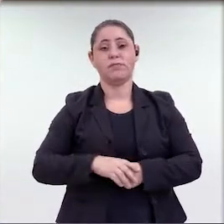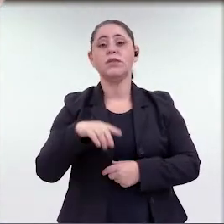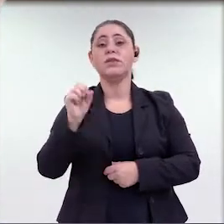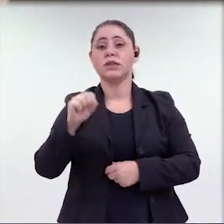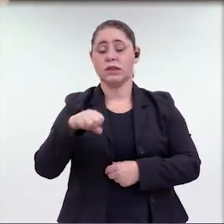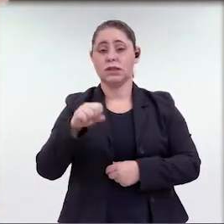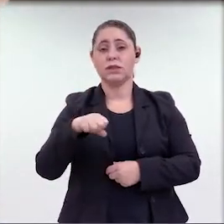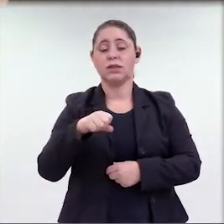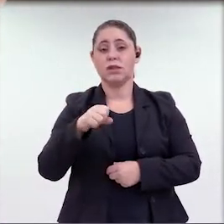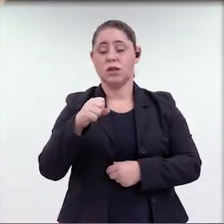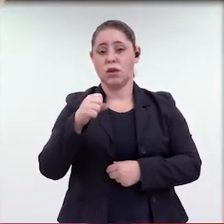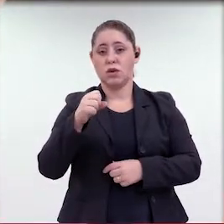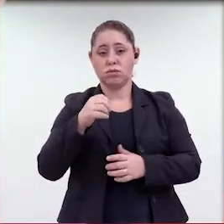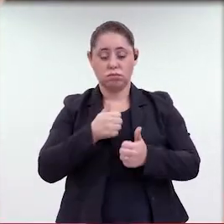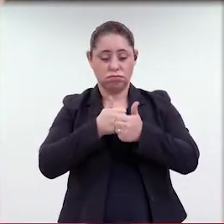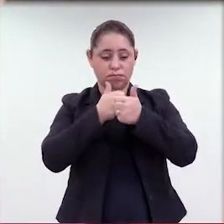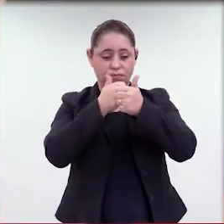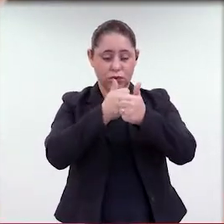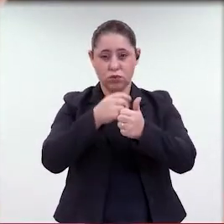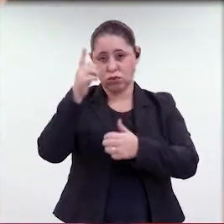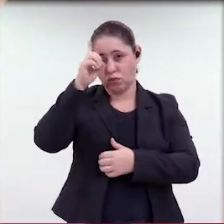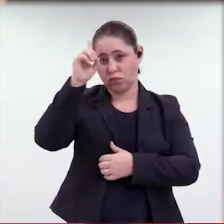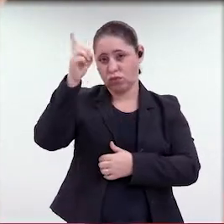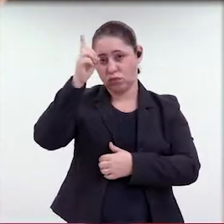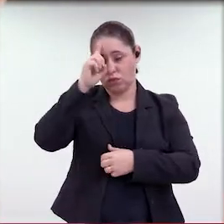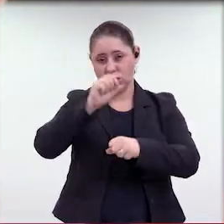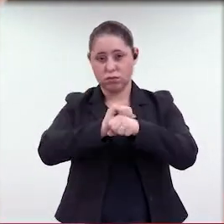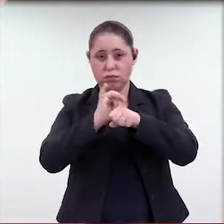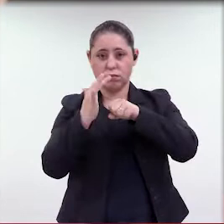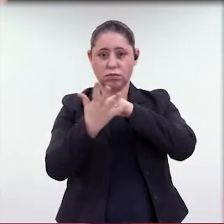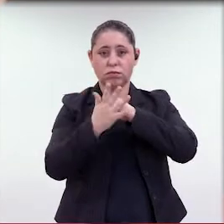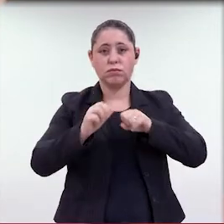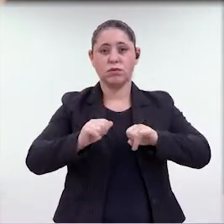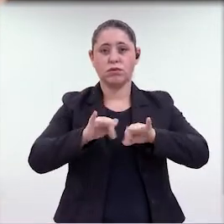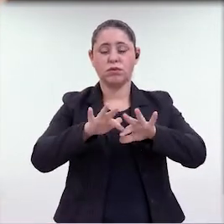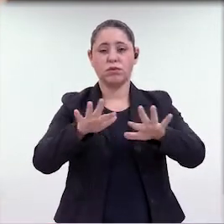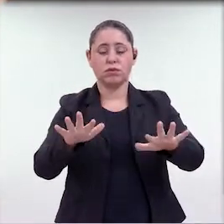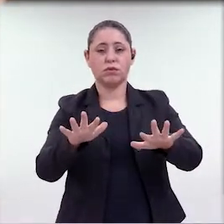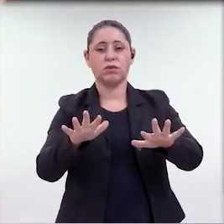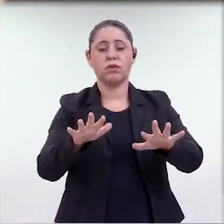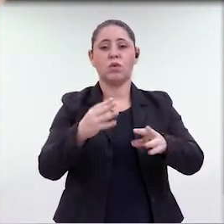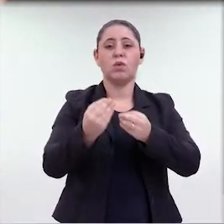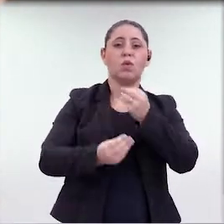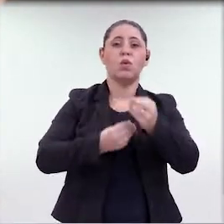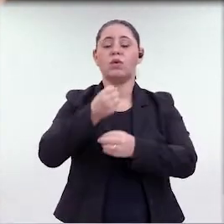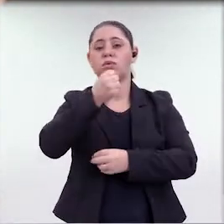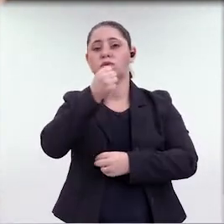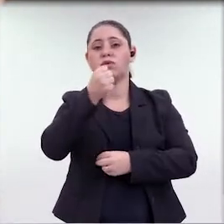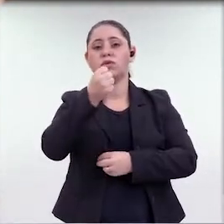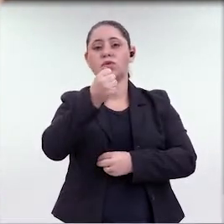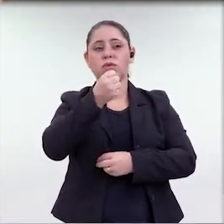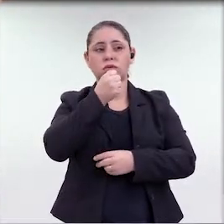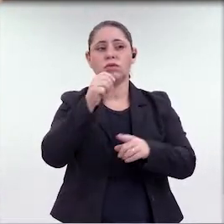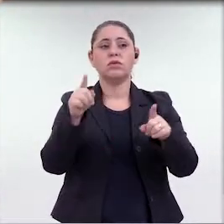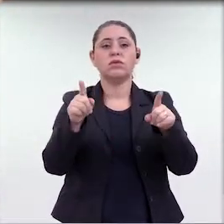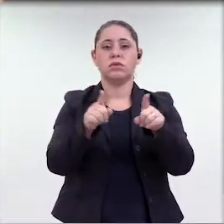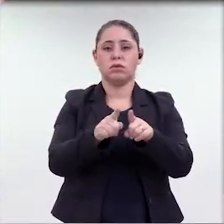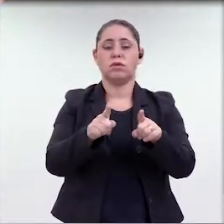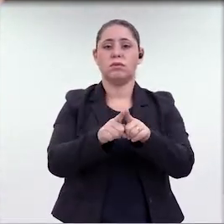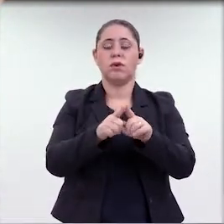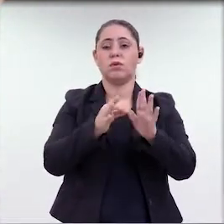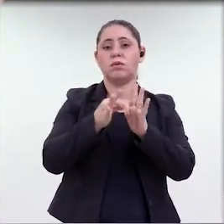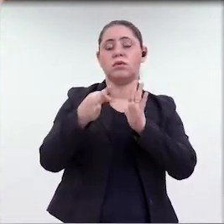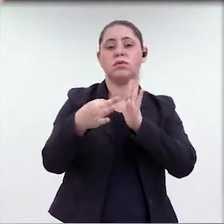também. Sim, nós estamos acompanhando o dia a dia da pandemia, até pelo ofício como jornalistas e